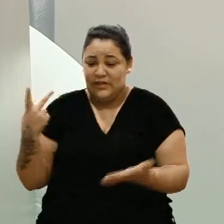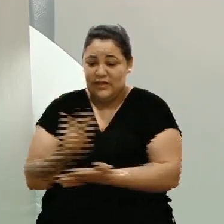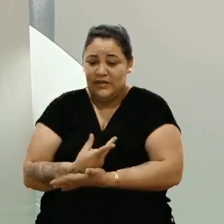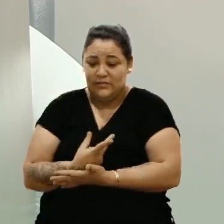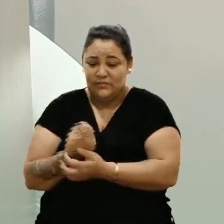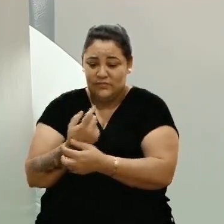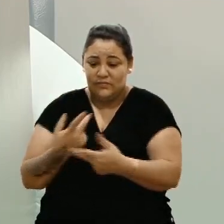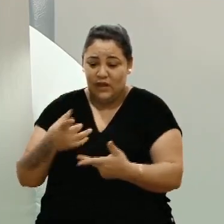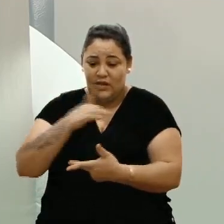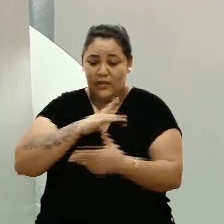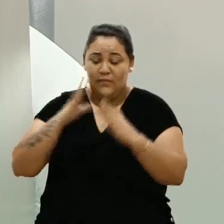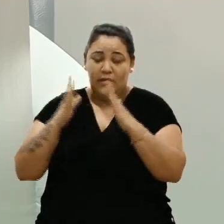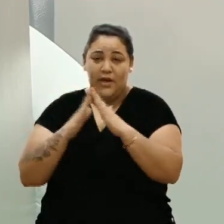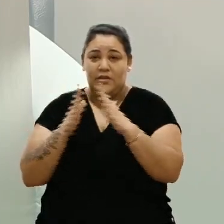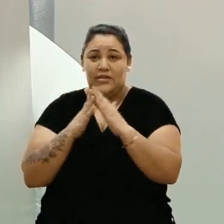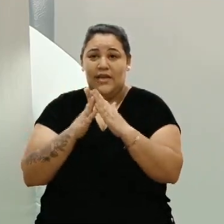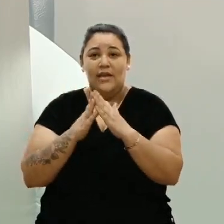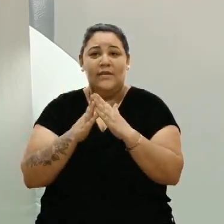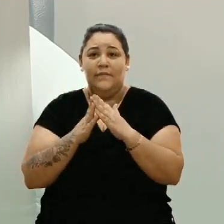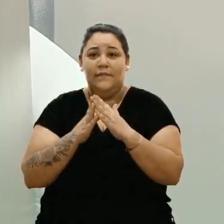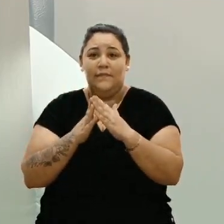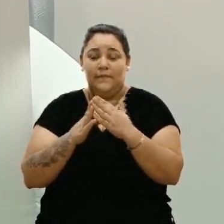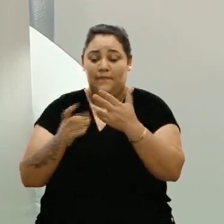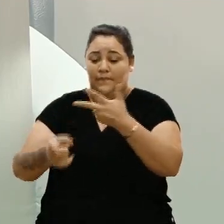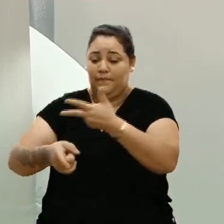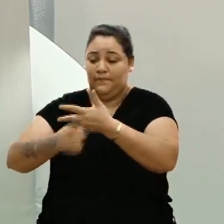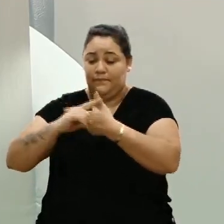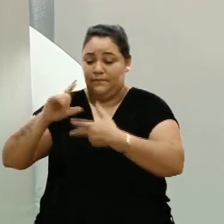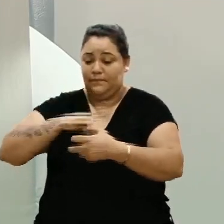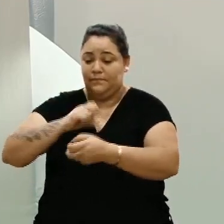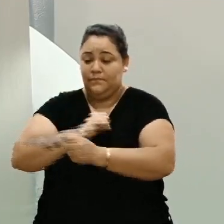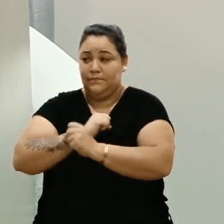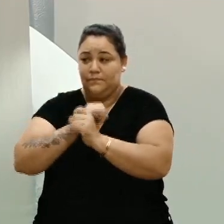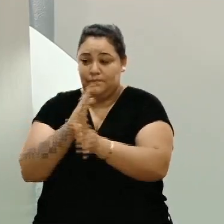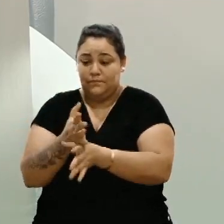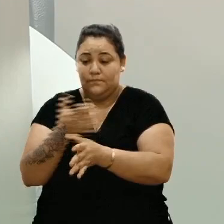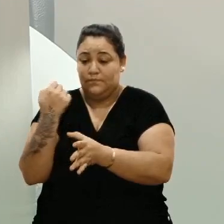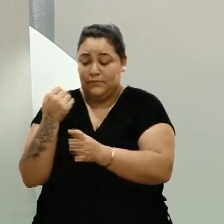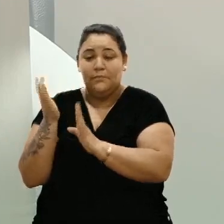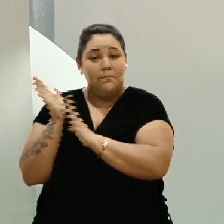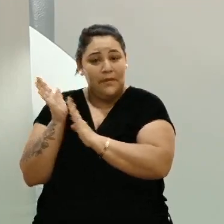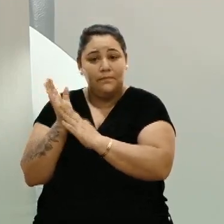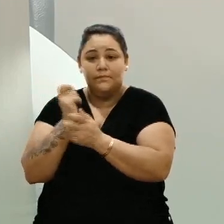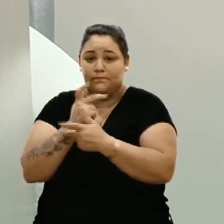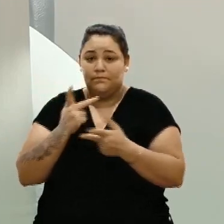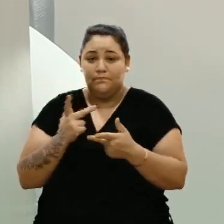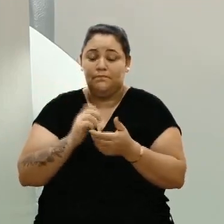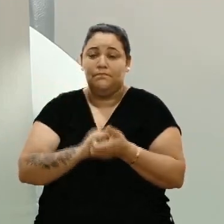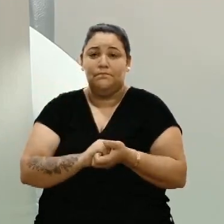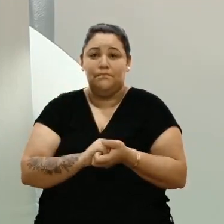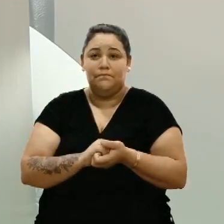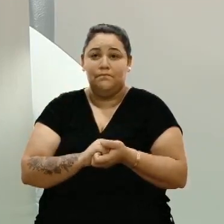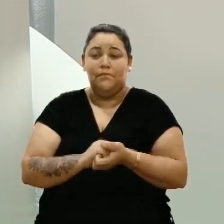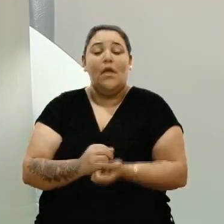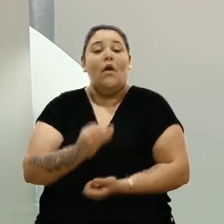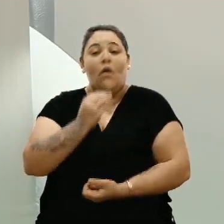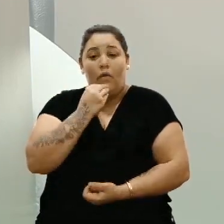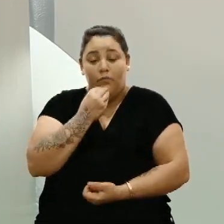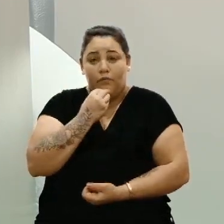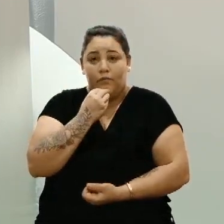morar. E o Executivo tomou essa atitude e tem que ser parabenizado por isso. É evidente que